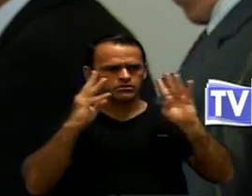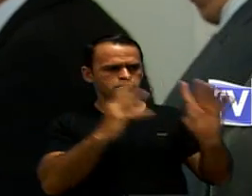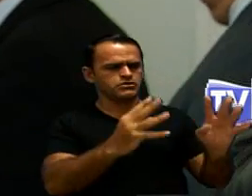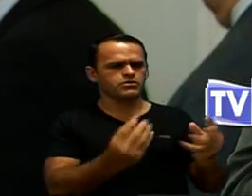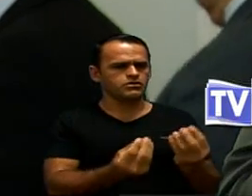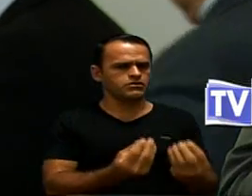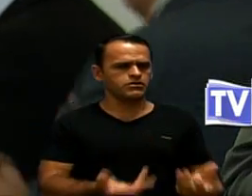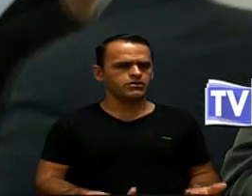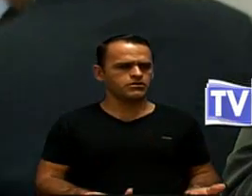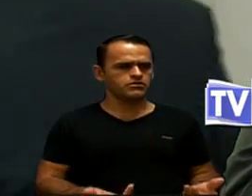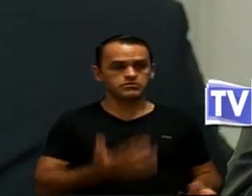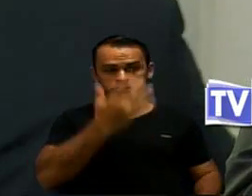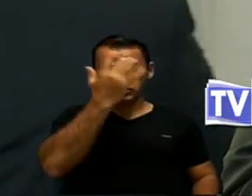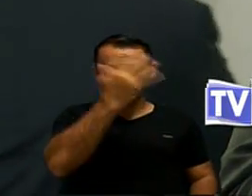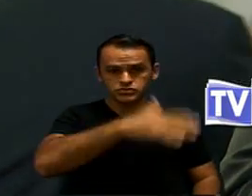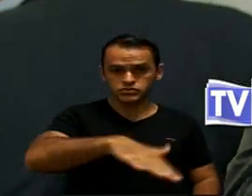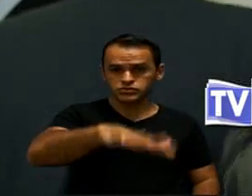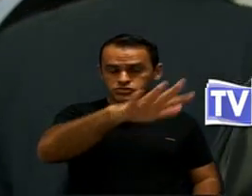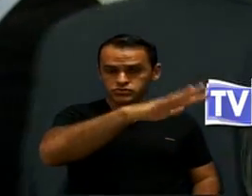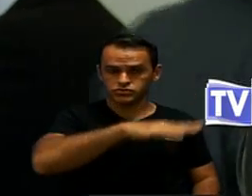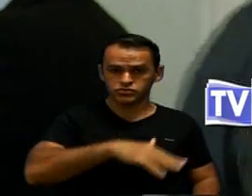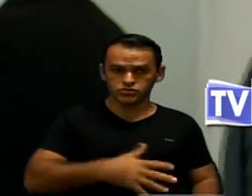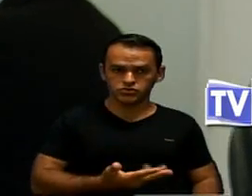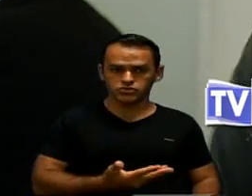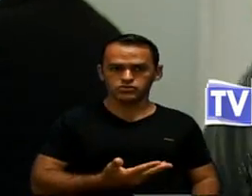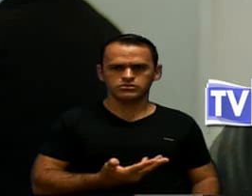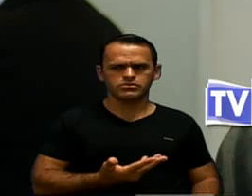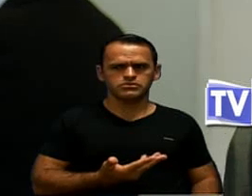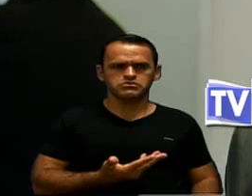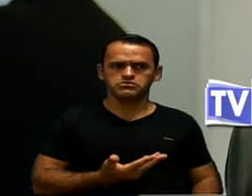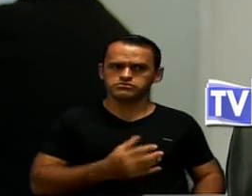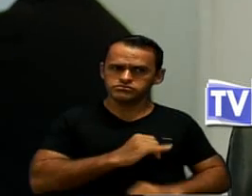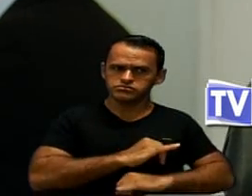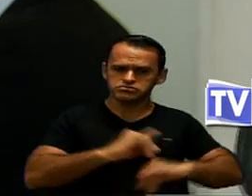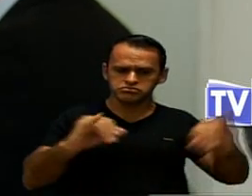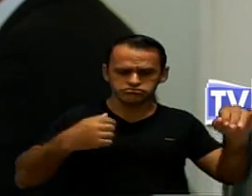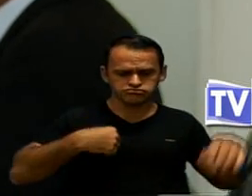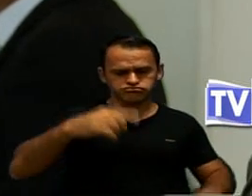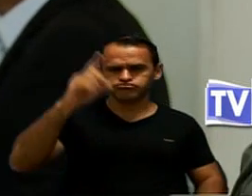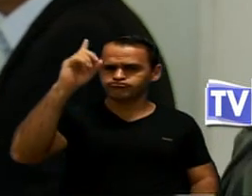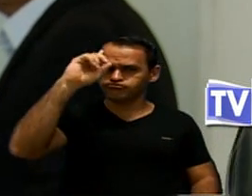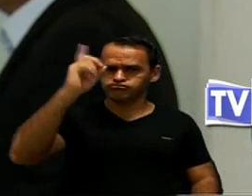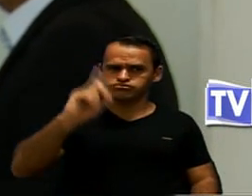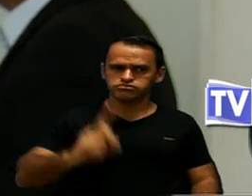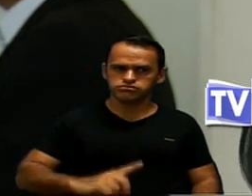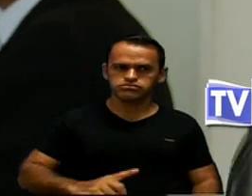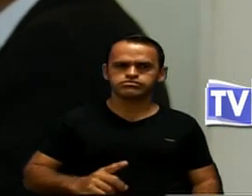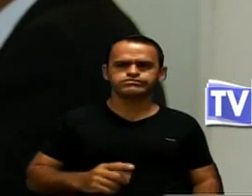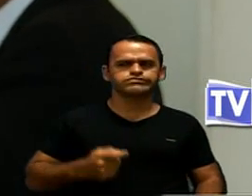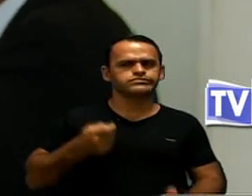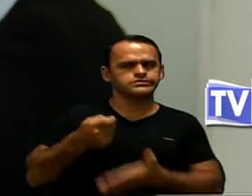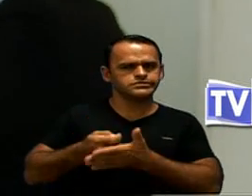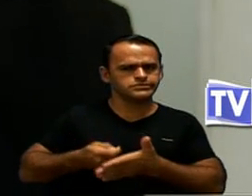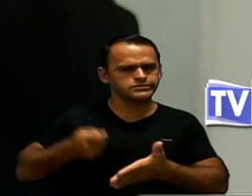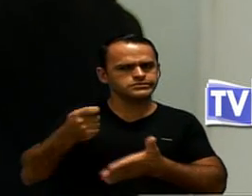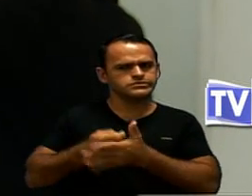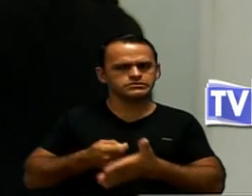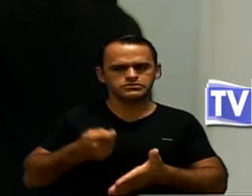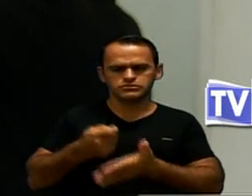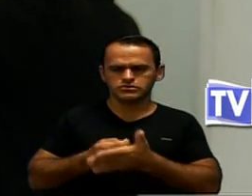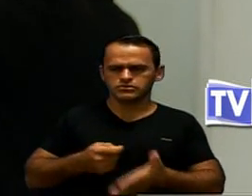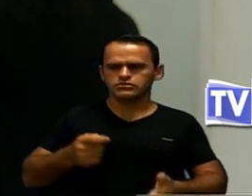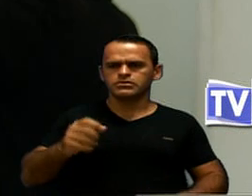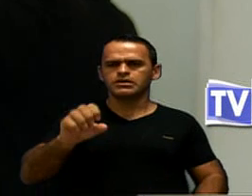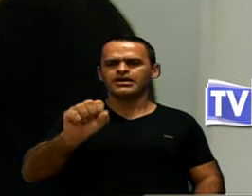aqueles que me acompanham, de que eu não sei por que isso aconteceu, mas que estaremos aí cobrando não só o